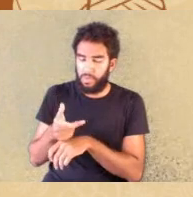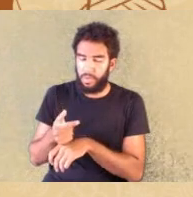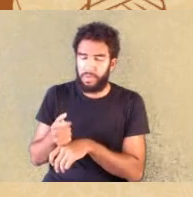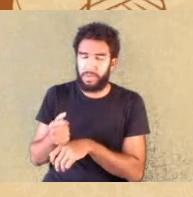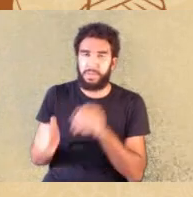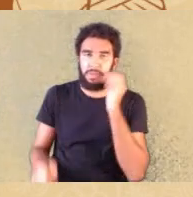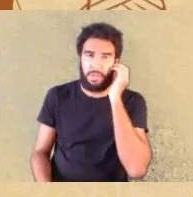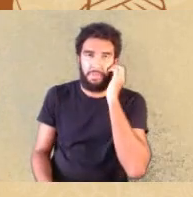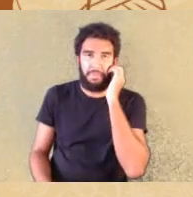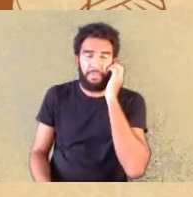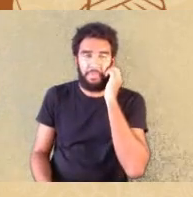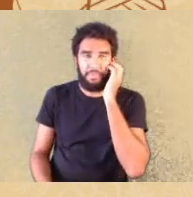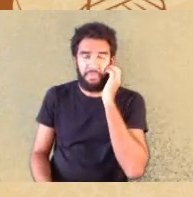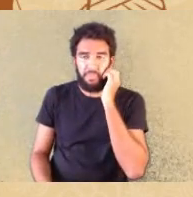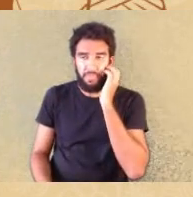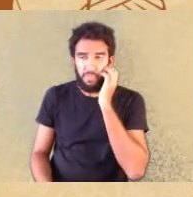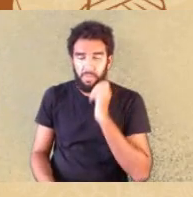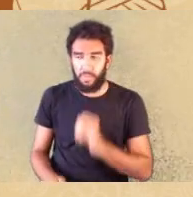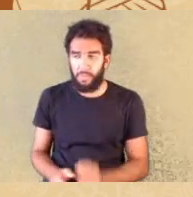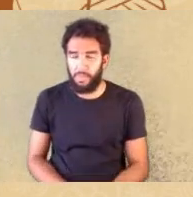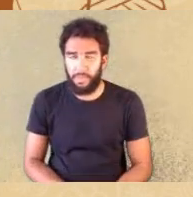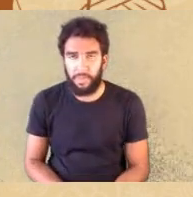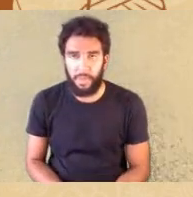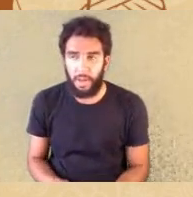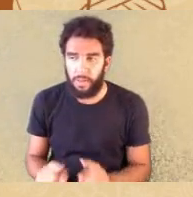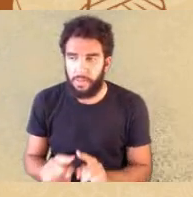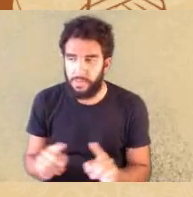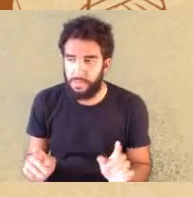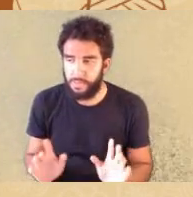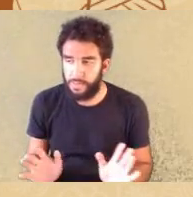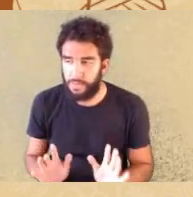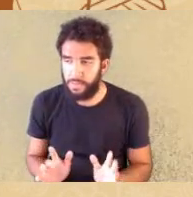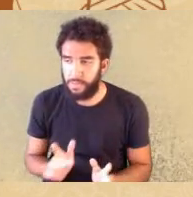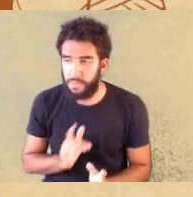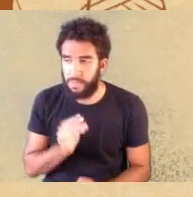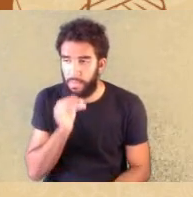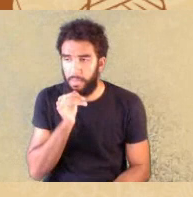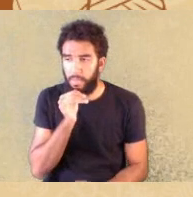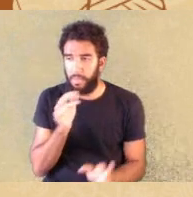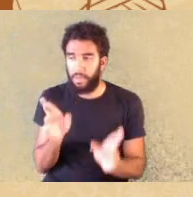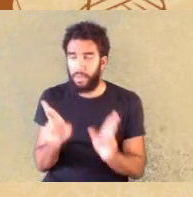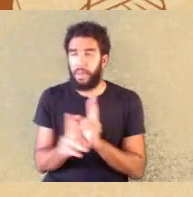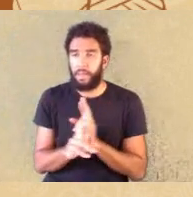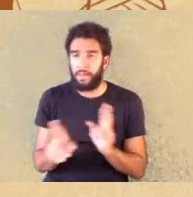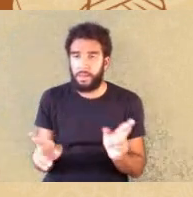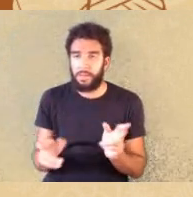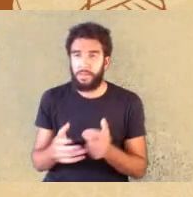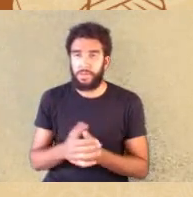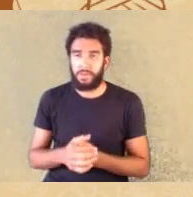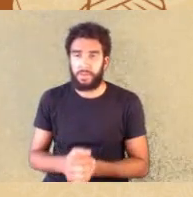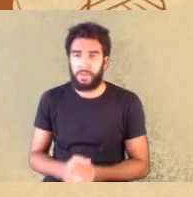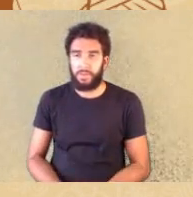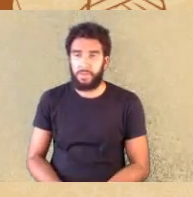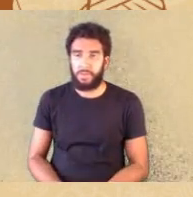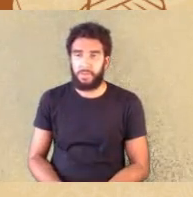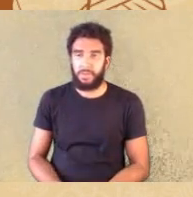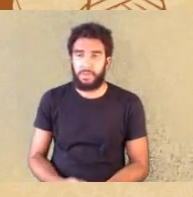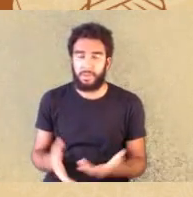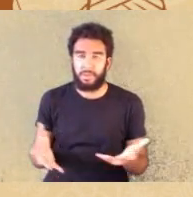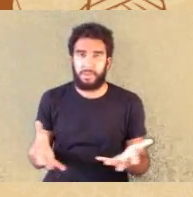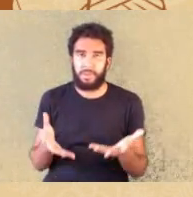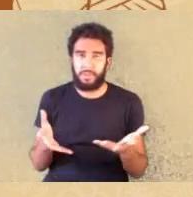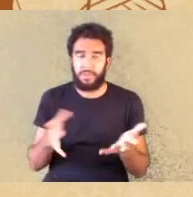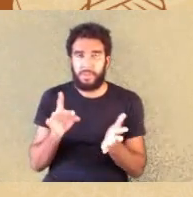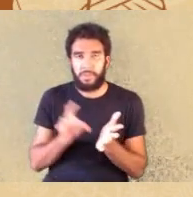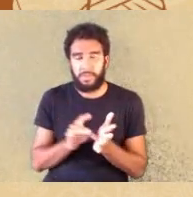por outras mulheres, mas nem chegam a ter relações afetivas sexuais, no sentido amplo mesmo,